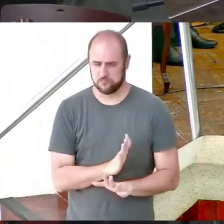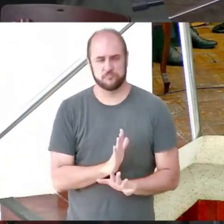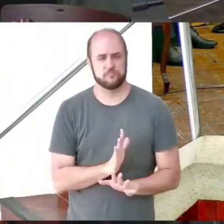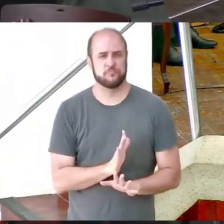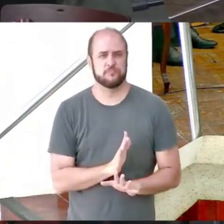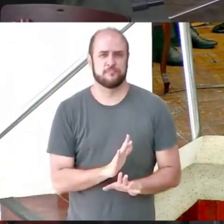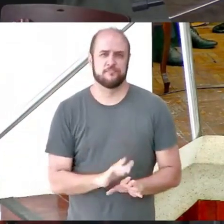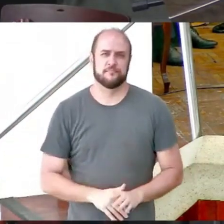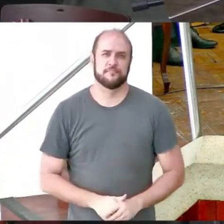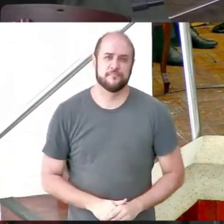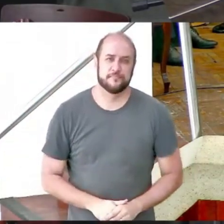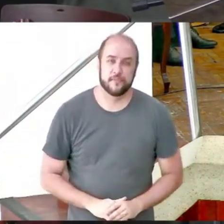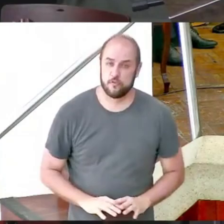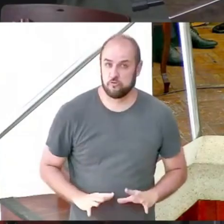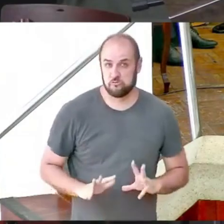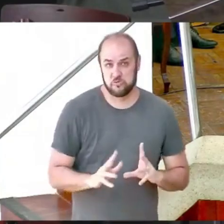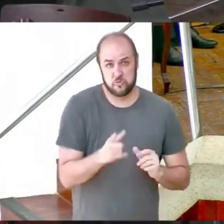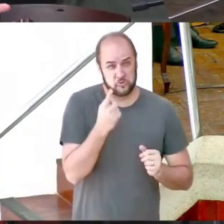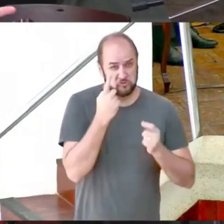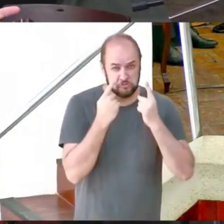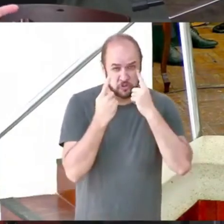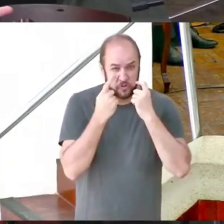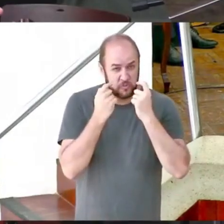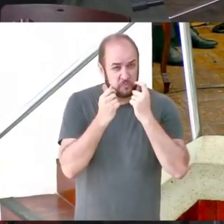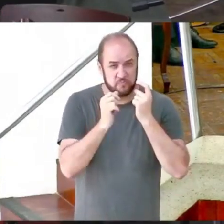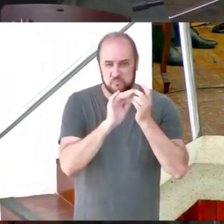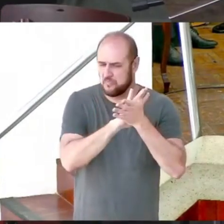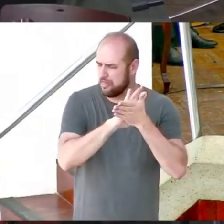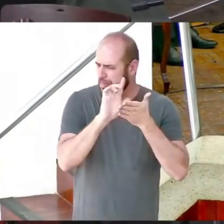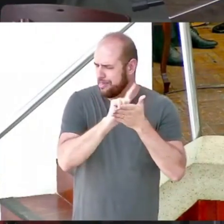todas. Aí todas as lágrimas serão